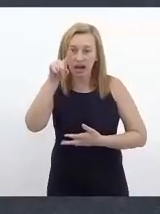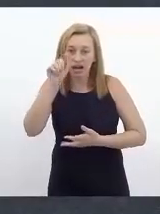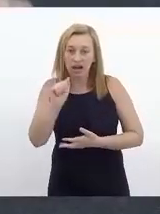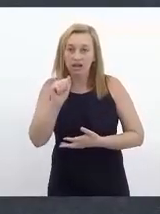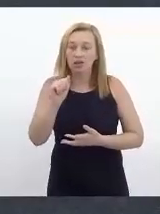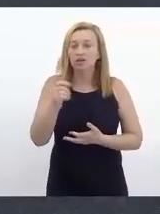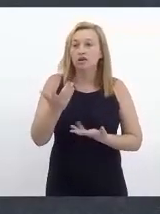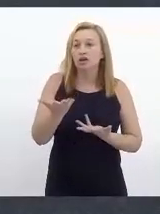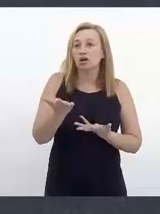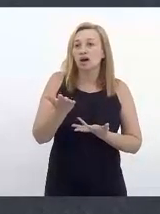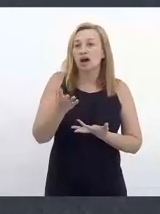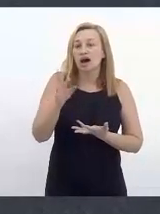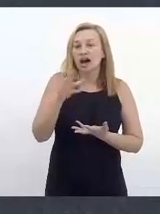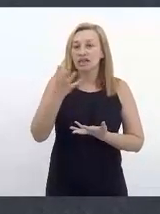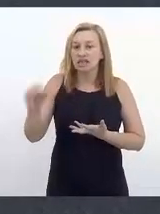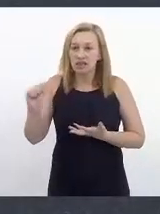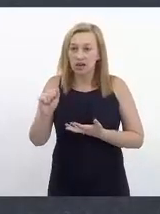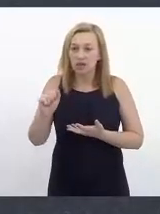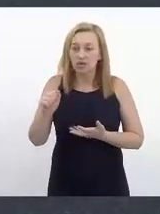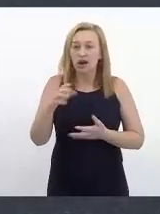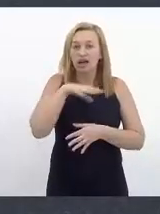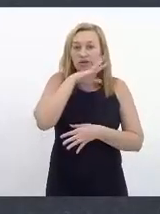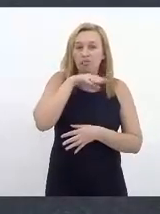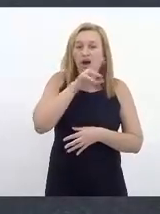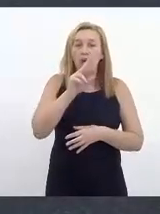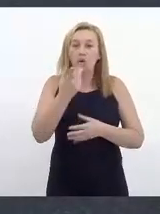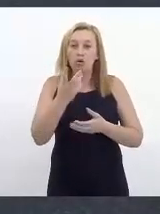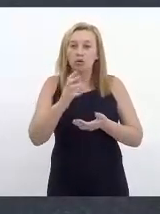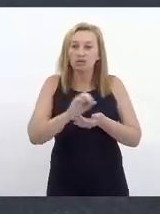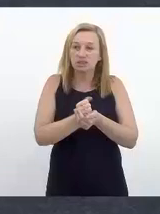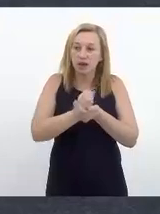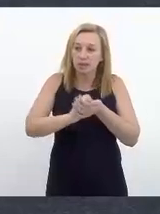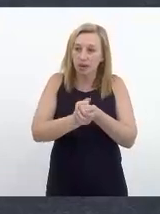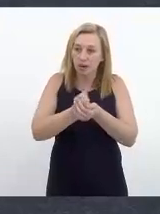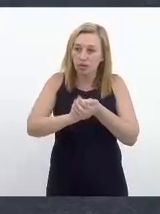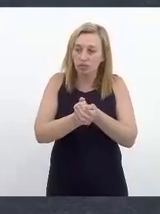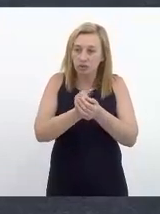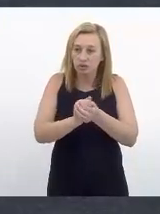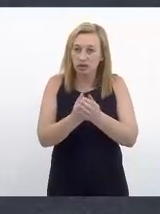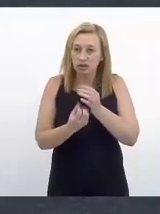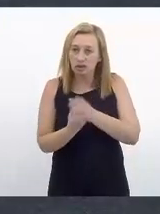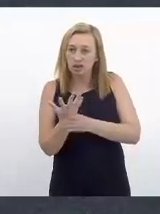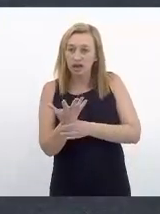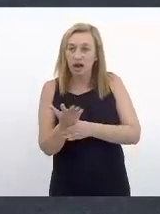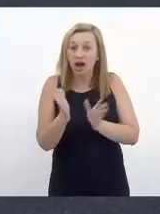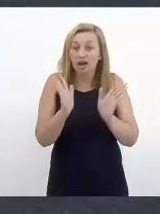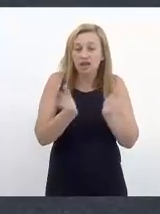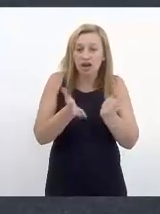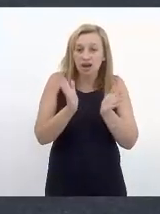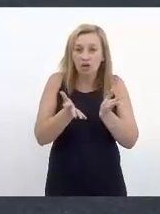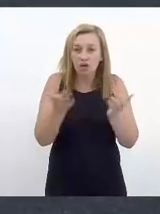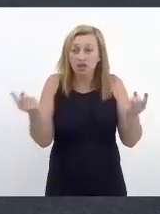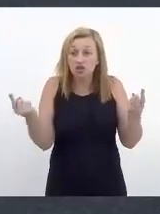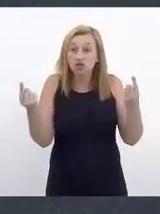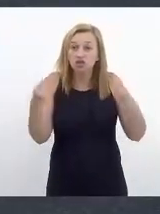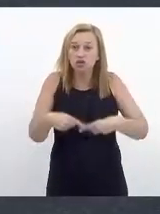animal ou, né, sabão. E agora é disputado,